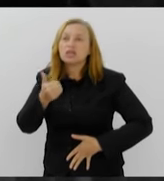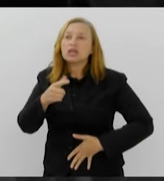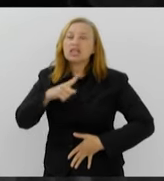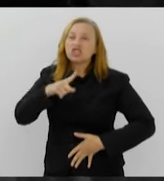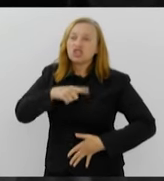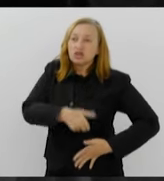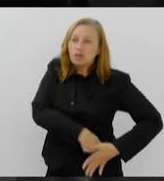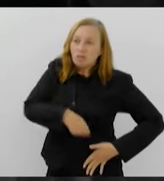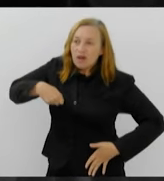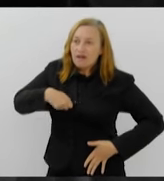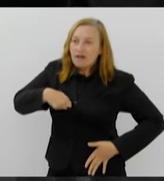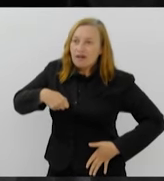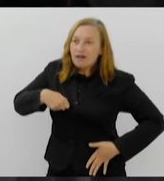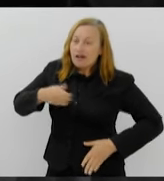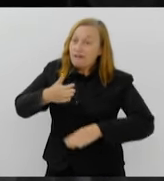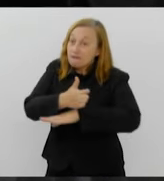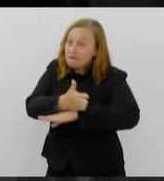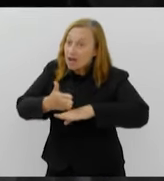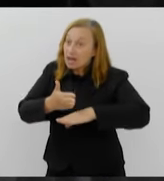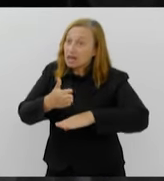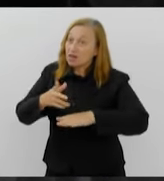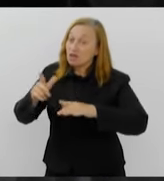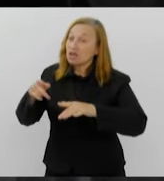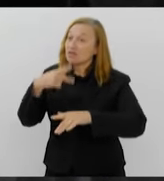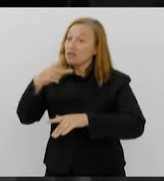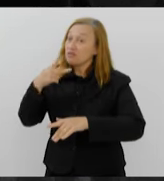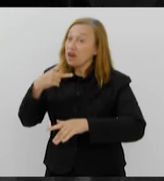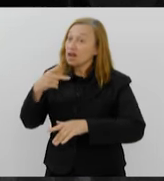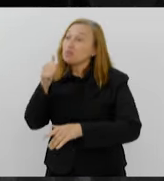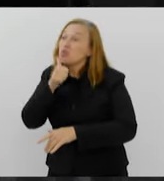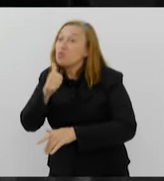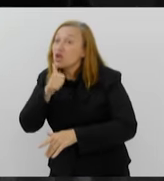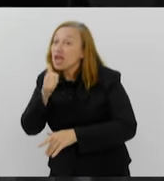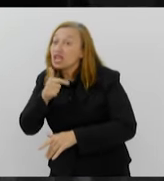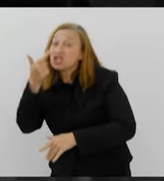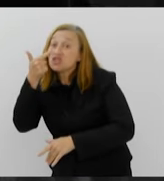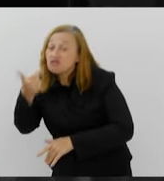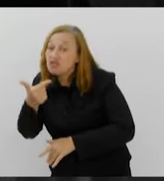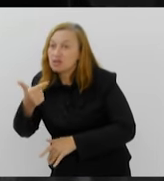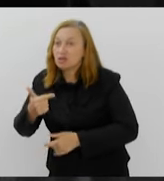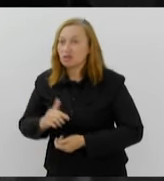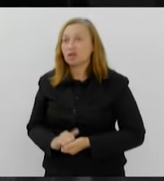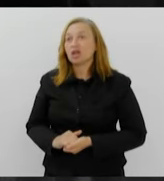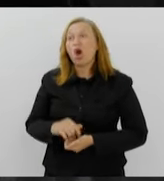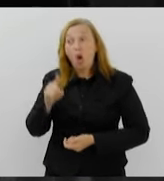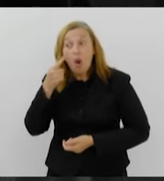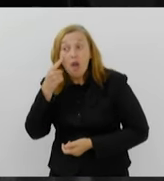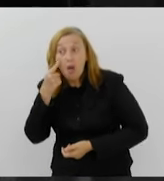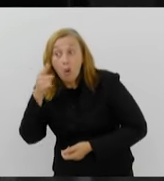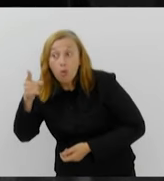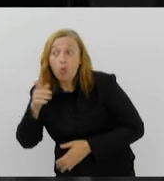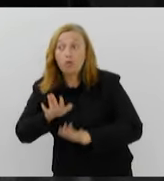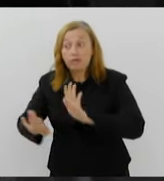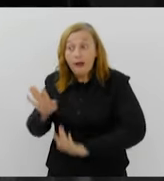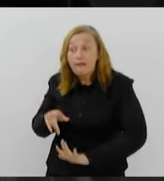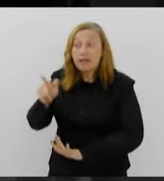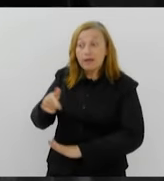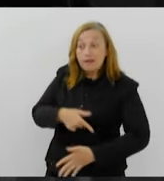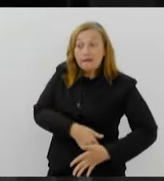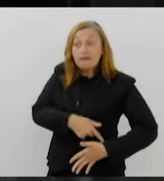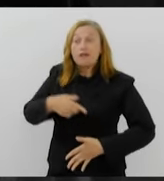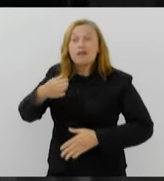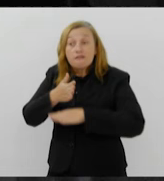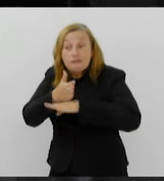faca o que me foi alertado por Senhoras que estavam ali olha ele está com uma faca e ele